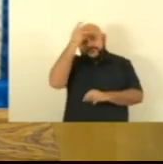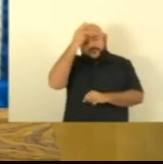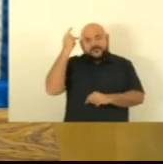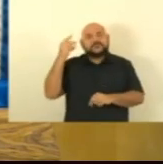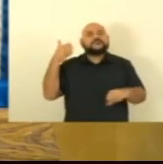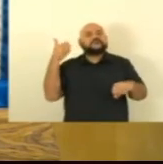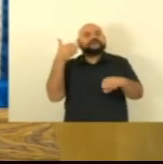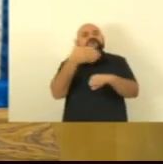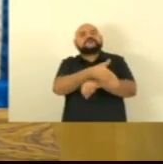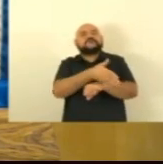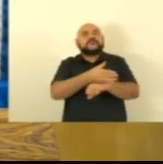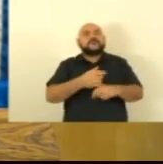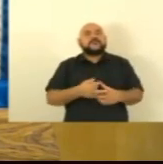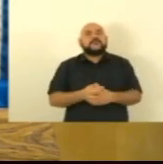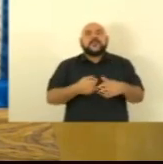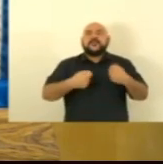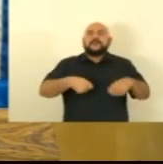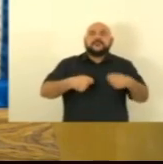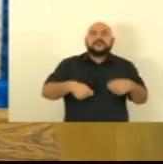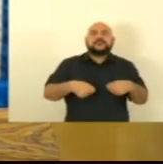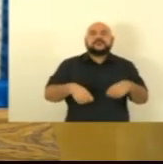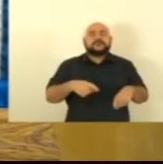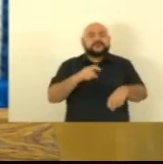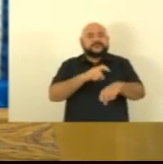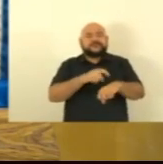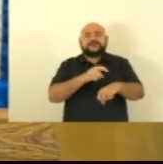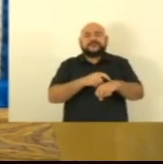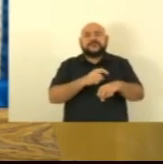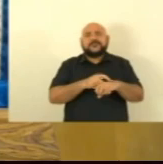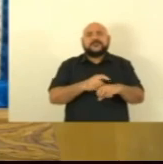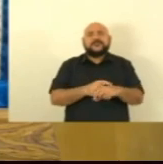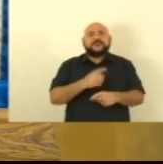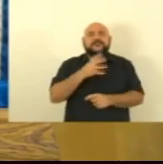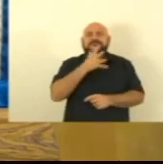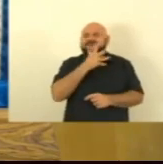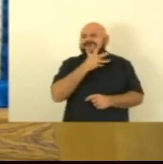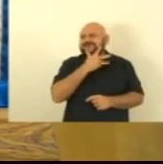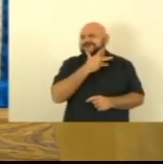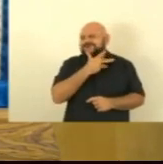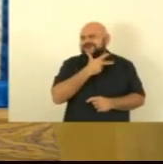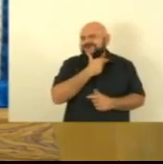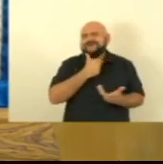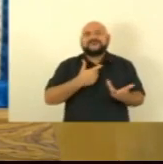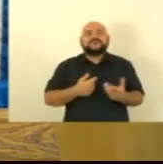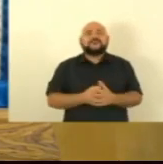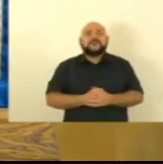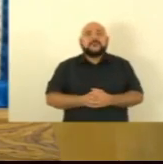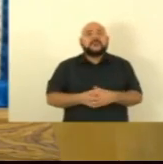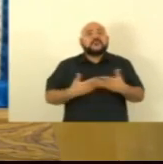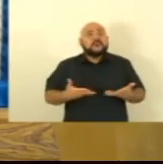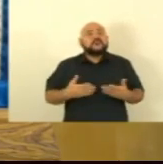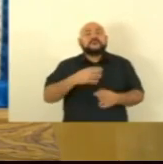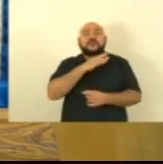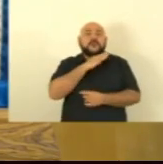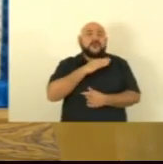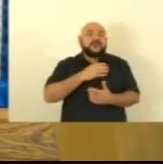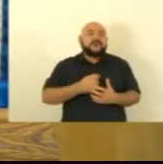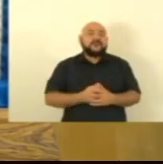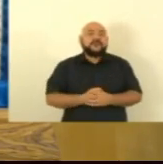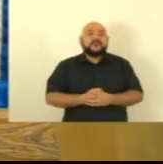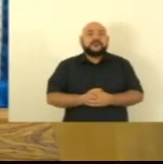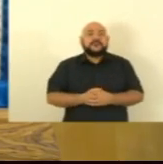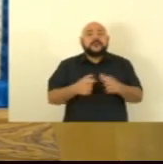são obrigadas a esperar por longo tempo, por horas, para ser atendidos, uma vez que a maioria das